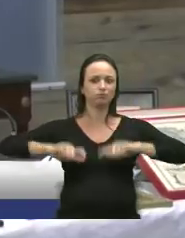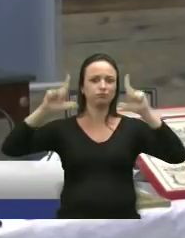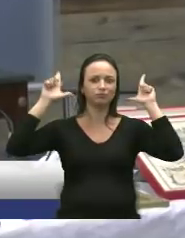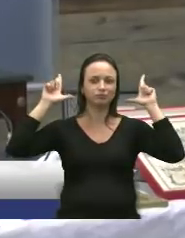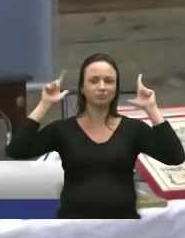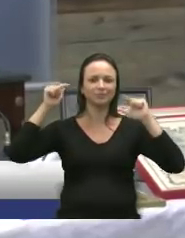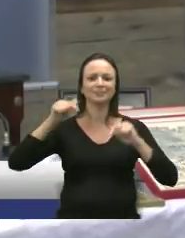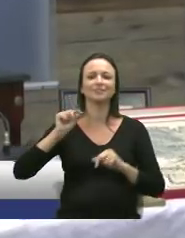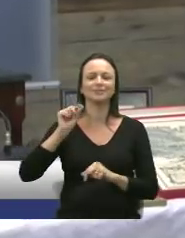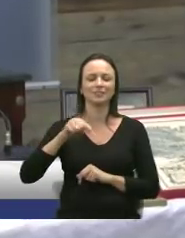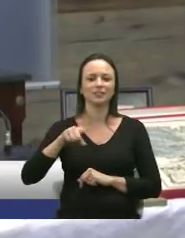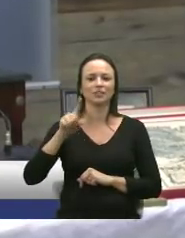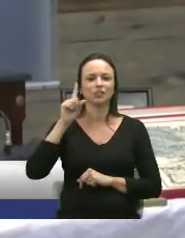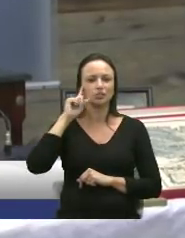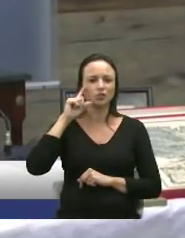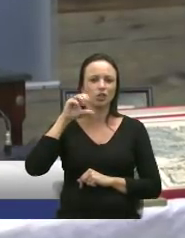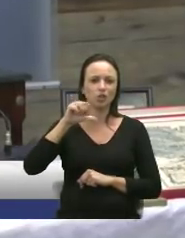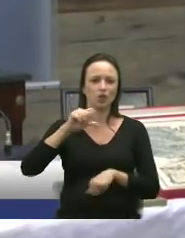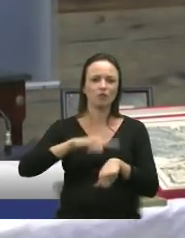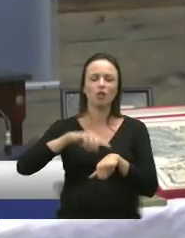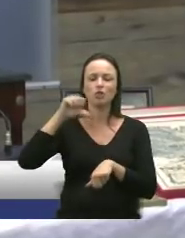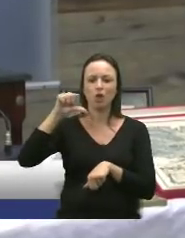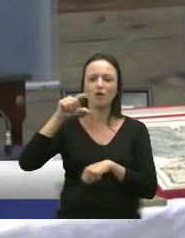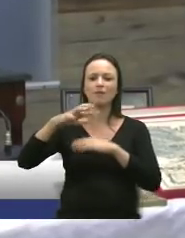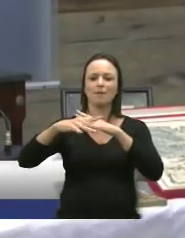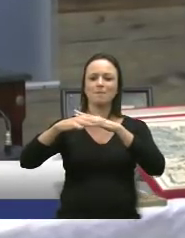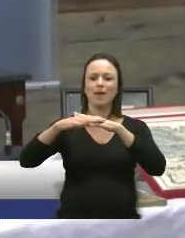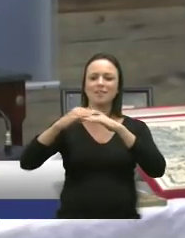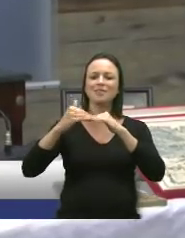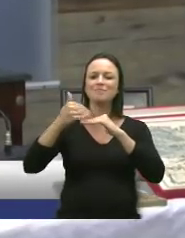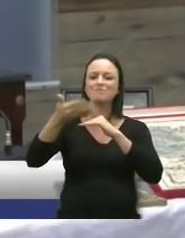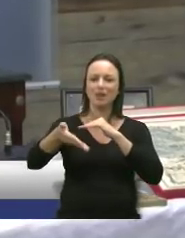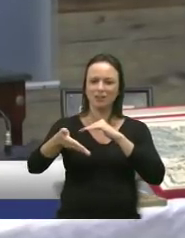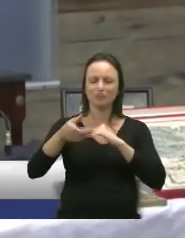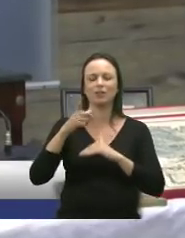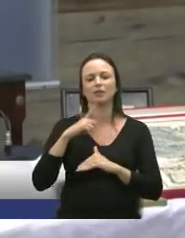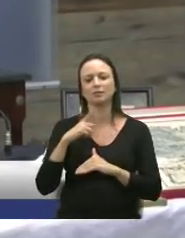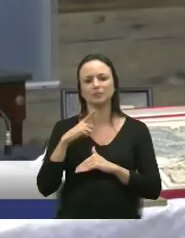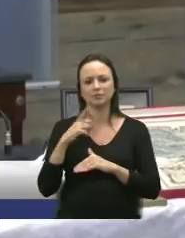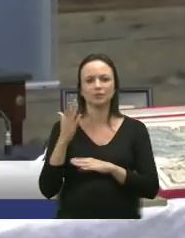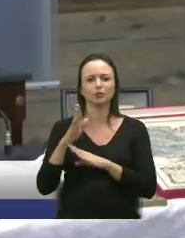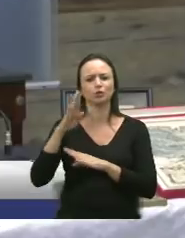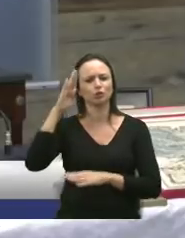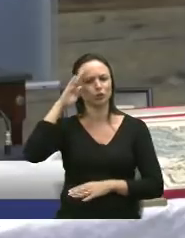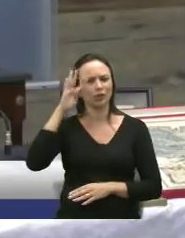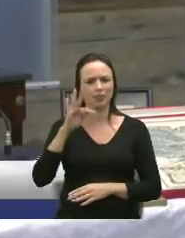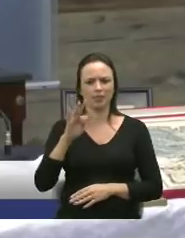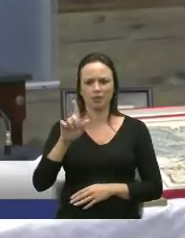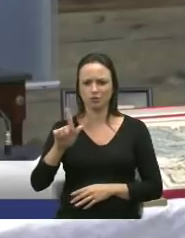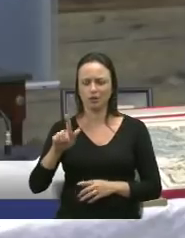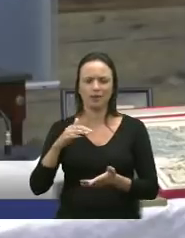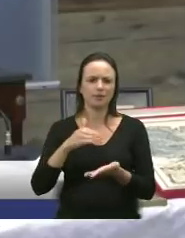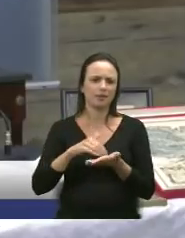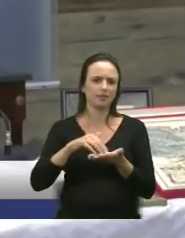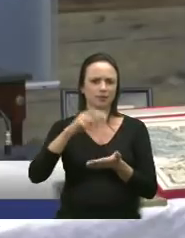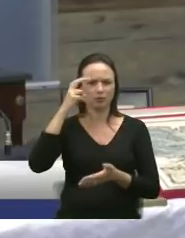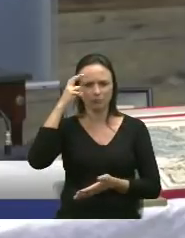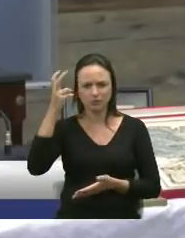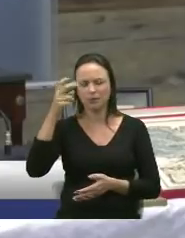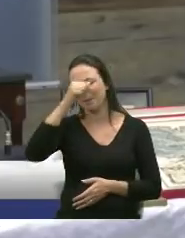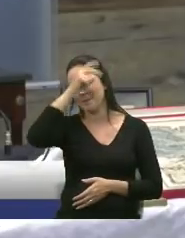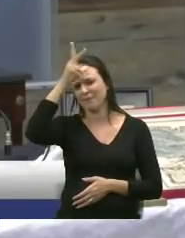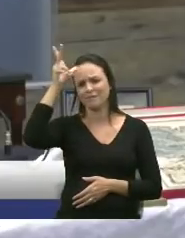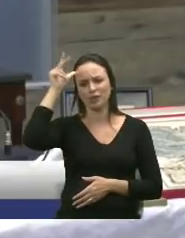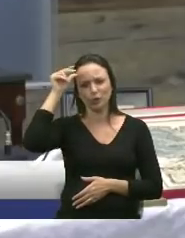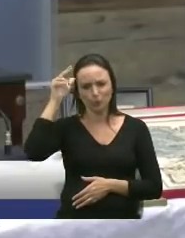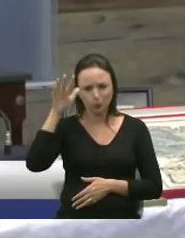ano, dia 9 às 9, lá no Jardim de Baixo. Ali nós temos a colaboração do Tiro de Guerra, da Secretaria de Cultura, da Prefeitura